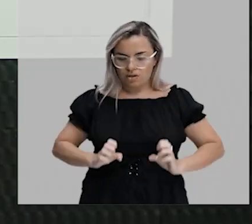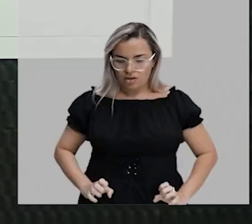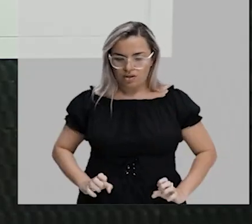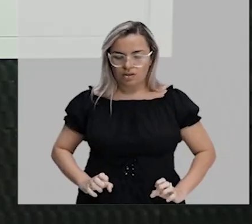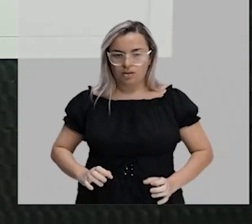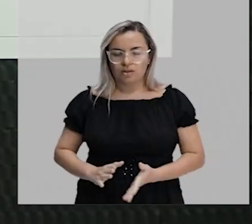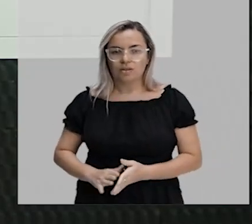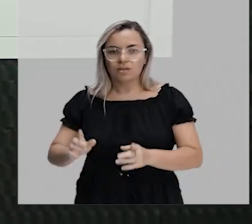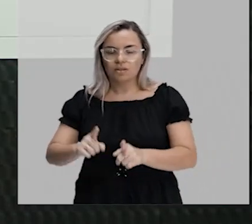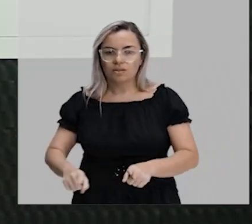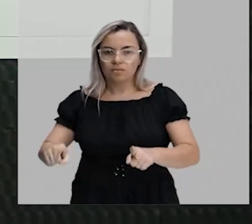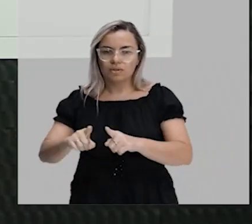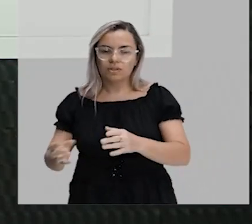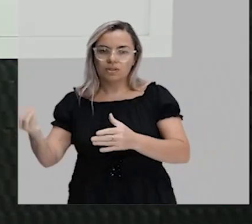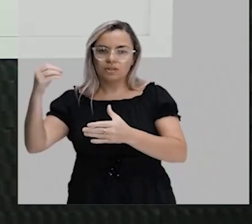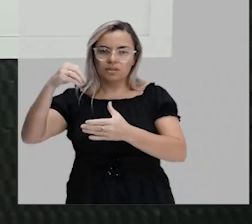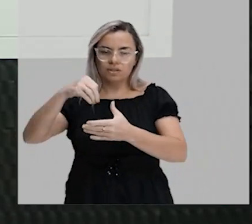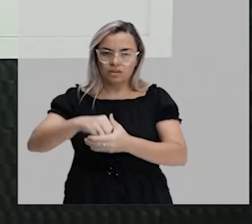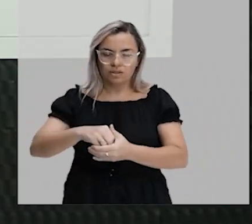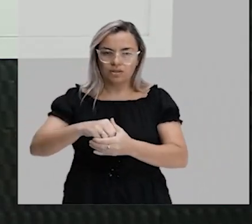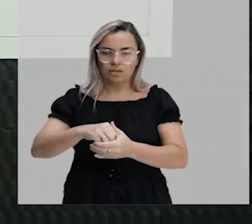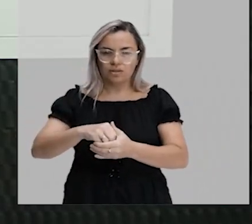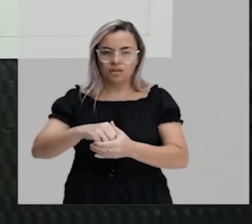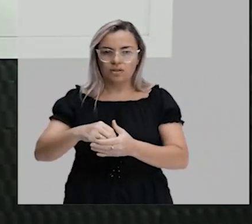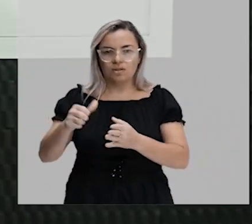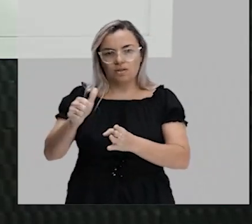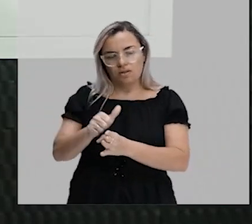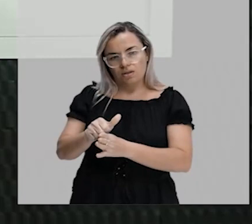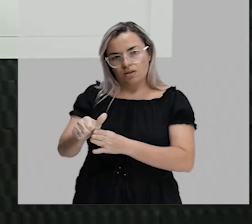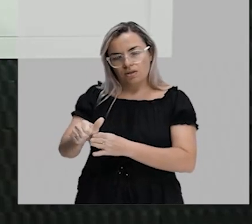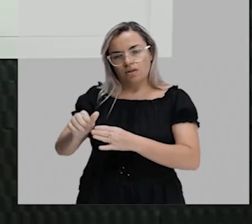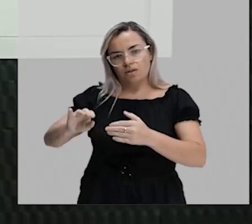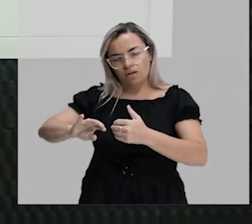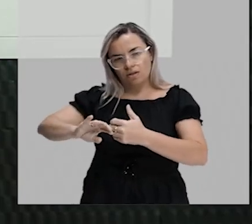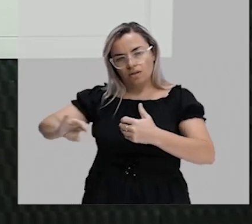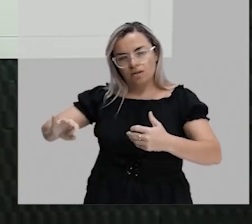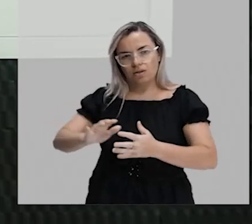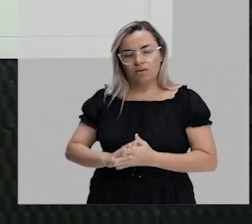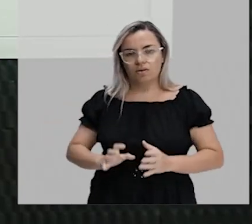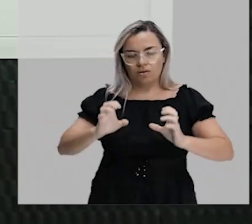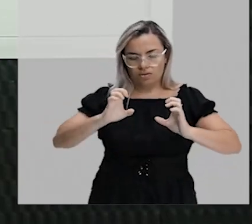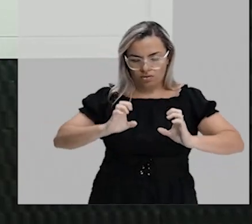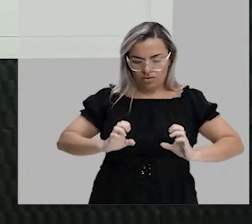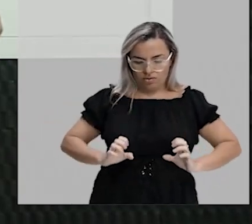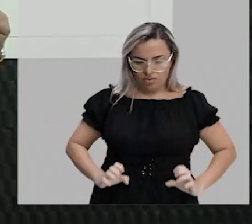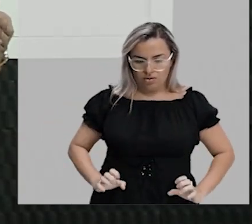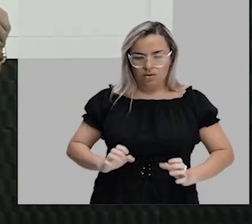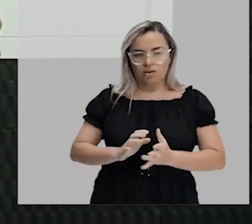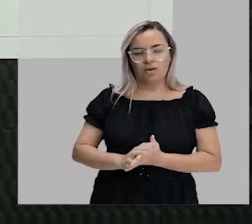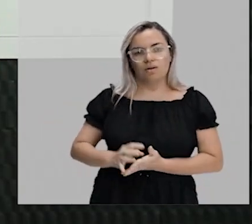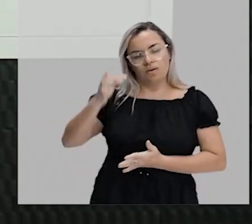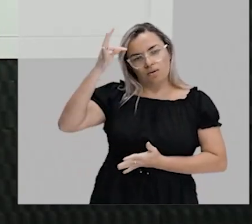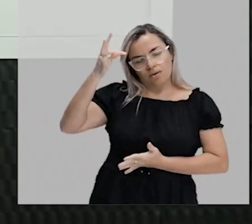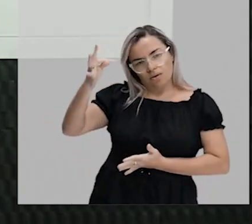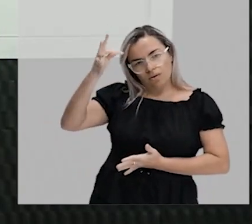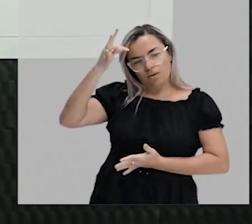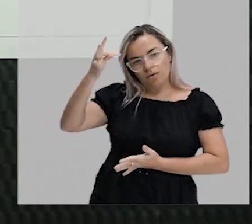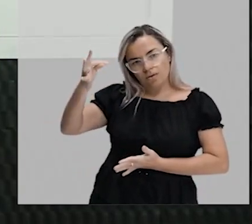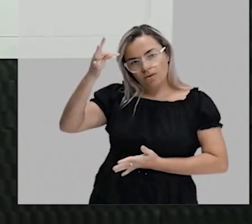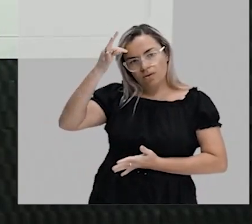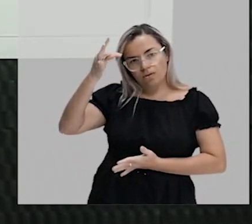conosco. Obviamente, nesta separação você vai ver que a ética ela vai lidar com a parte mais teórica, com a parte